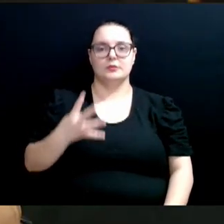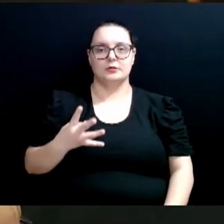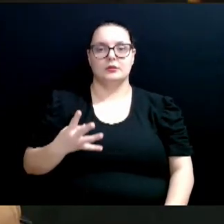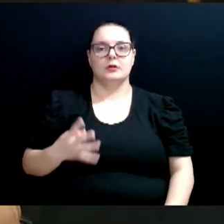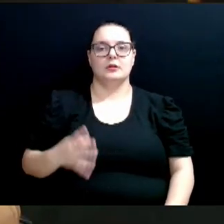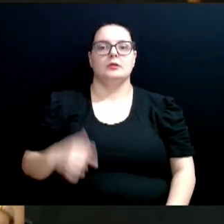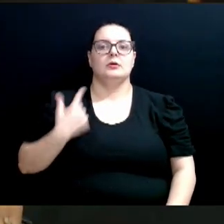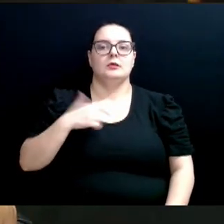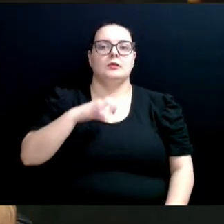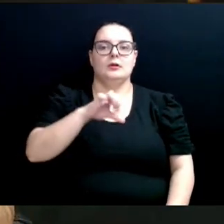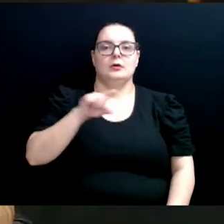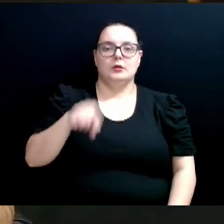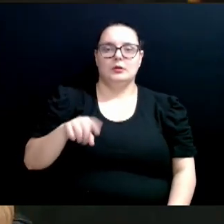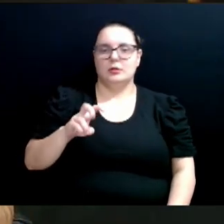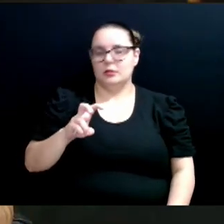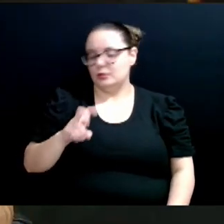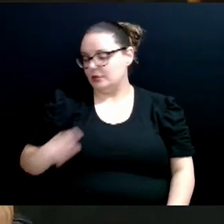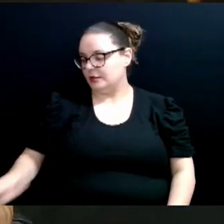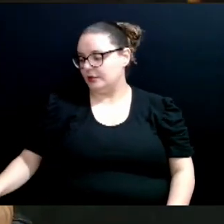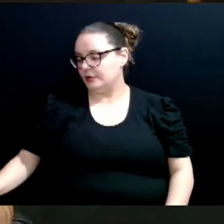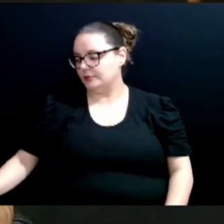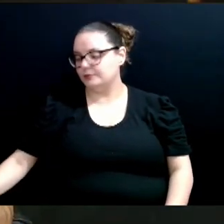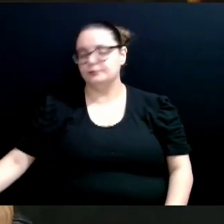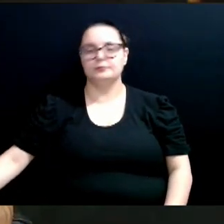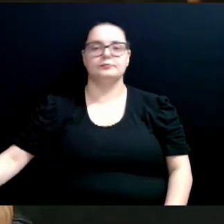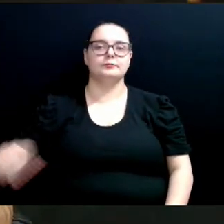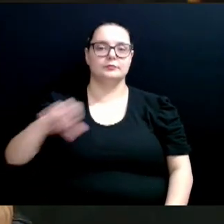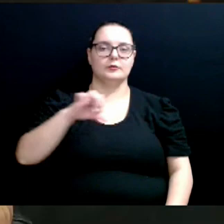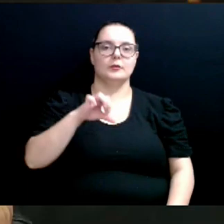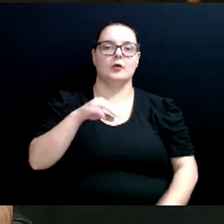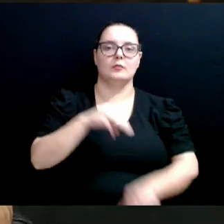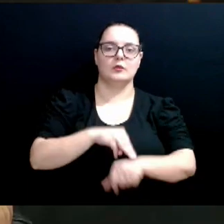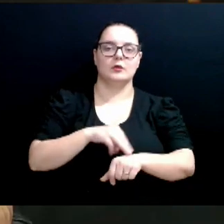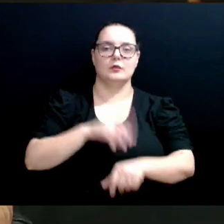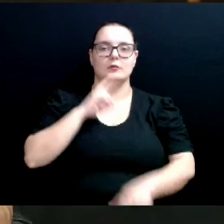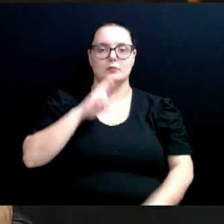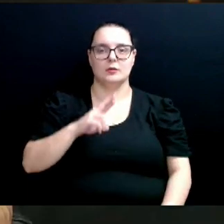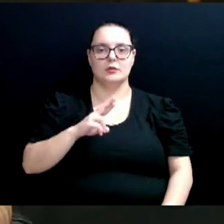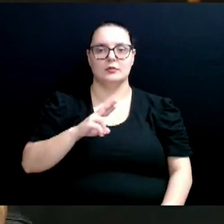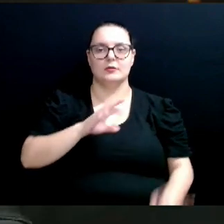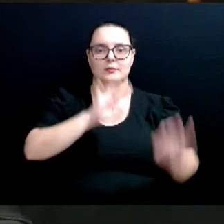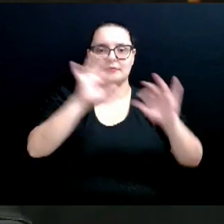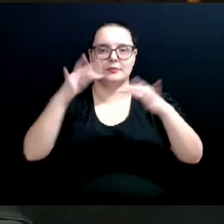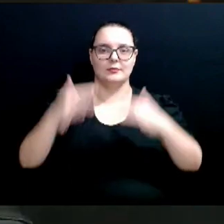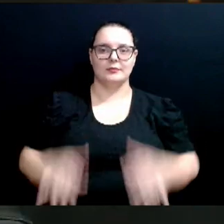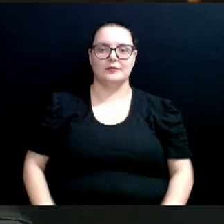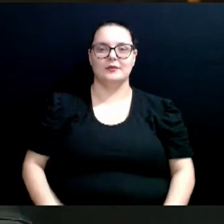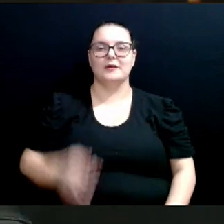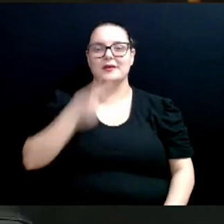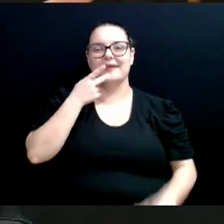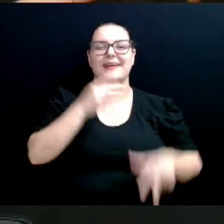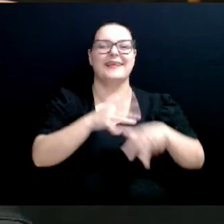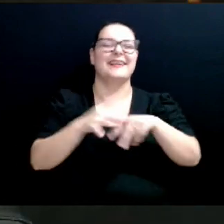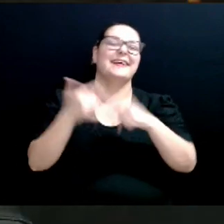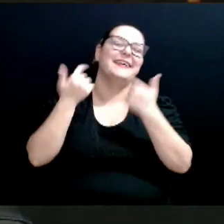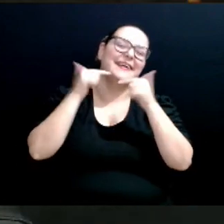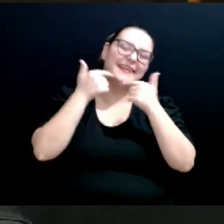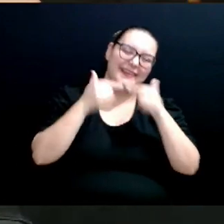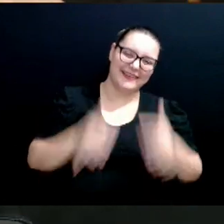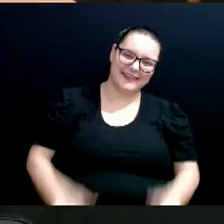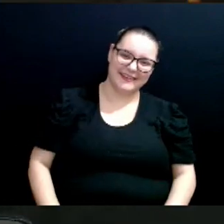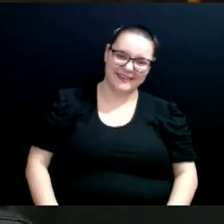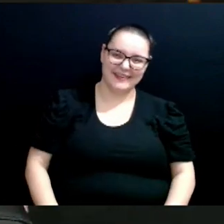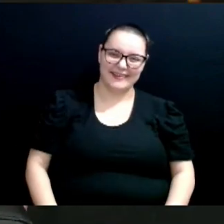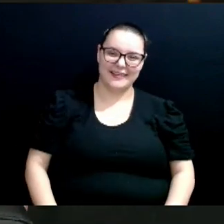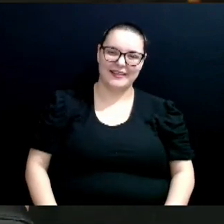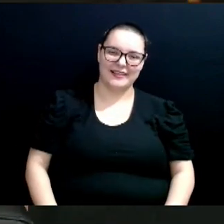aí 9 minutinhos, dá para atender e responder os nossos... Eu ia falar dos nossos pacientes. A gente não